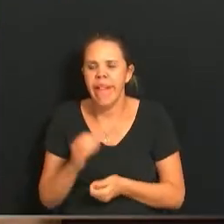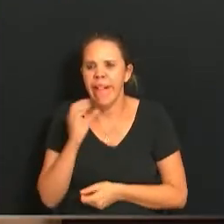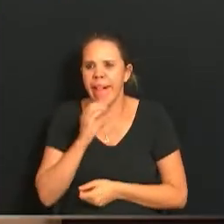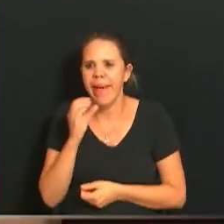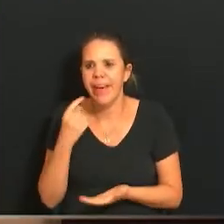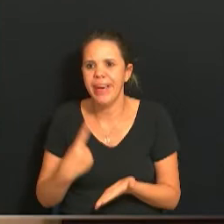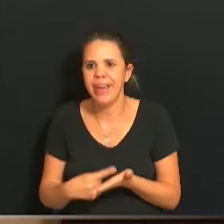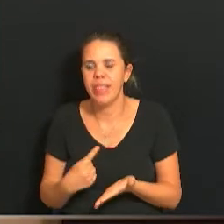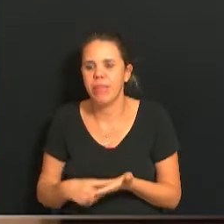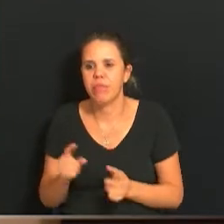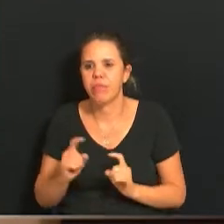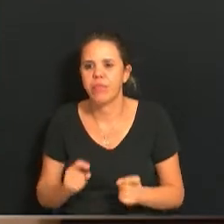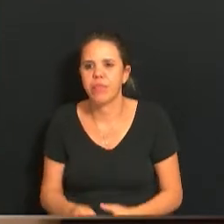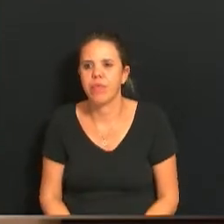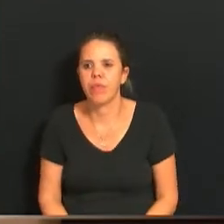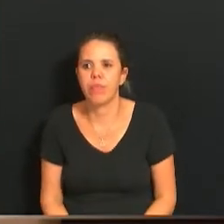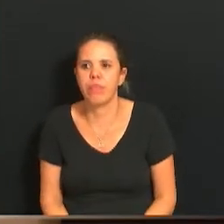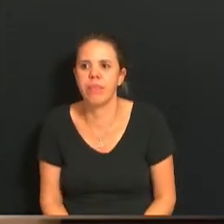uma reunião e outra aqui.